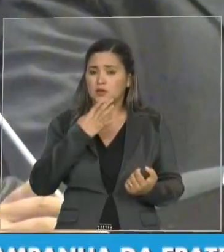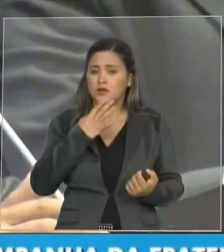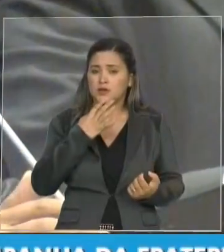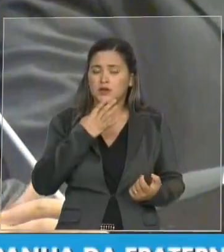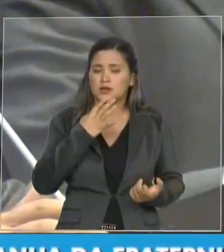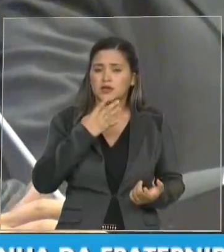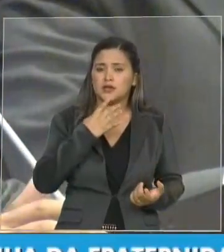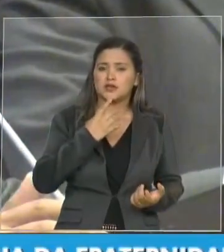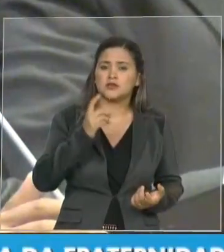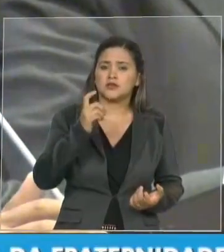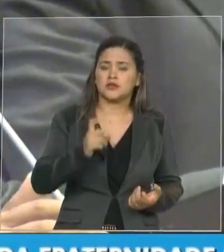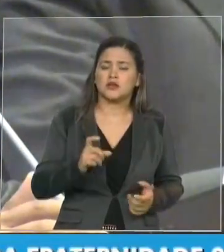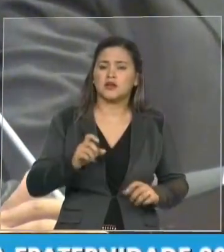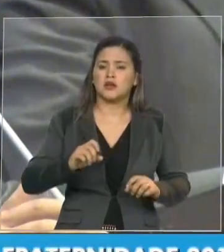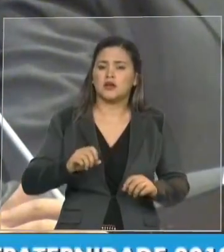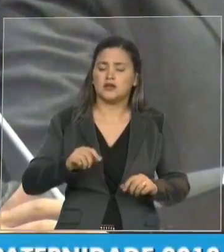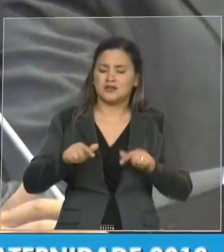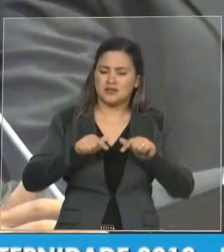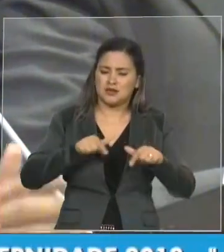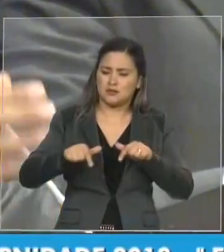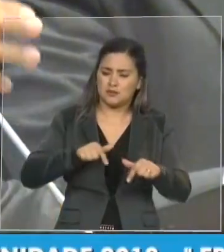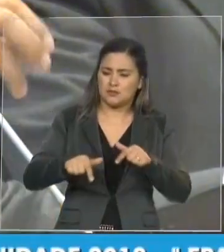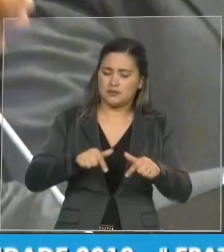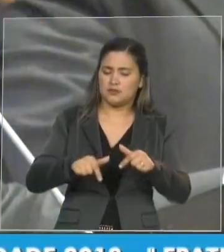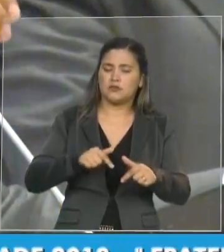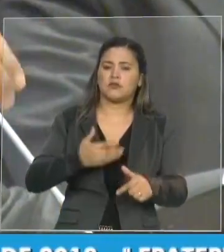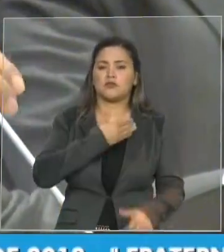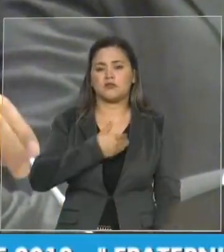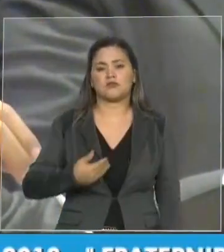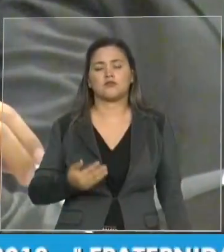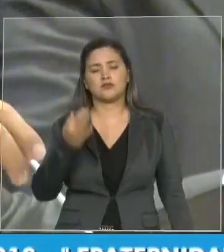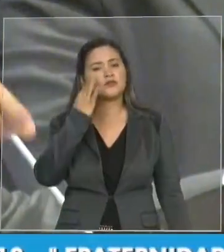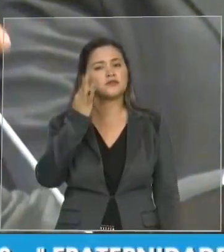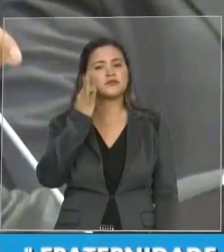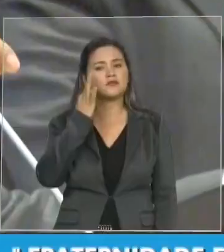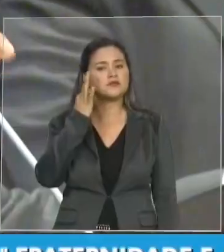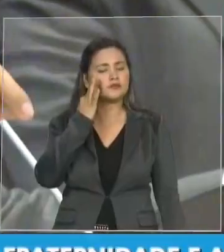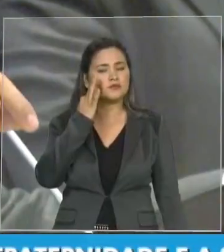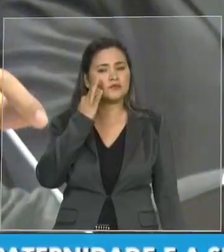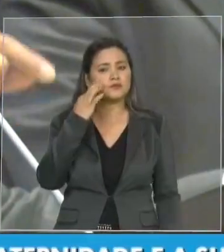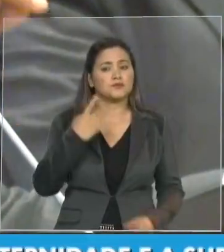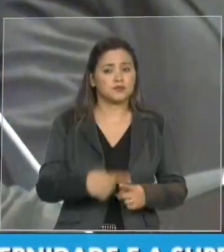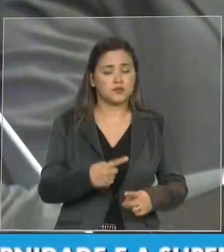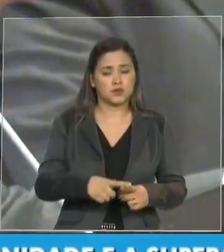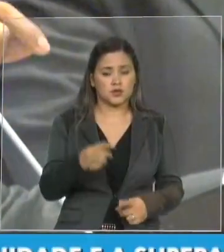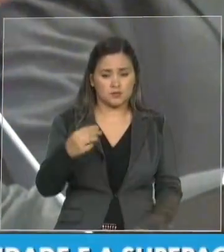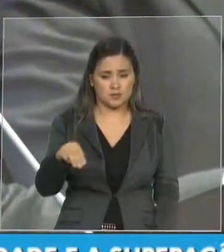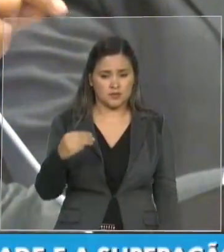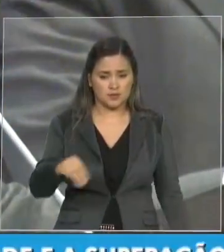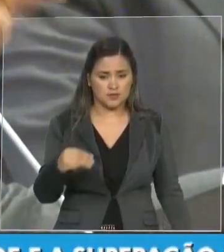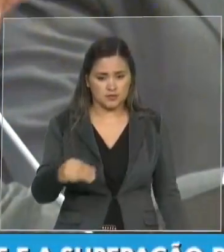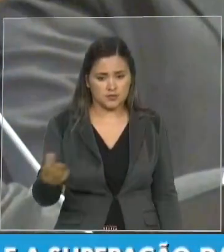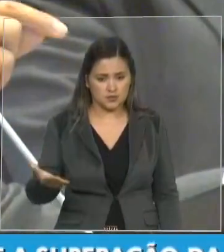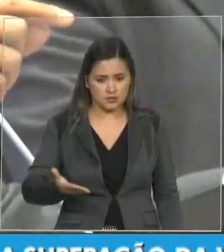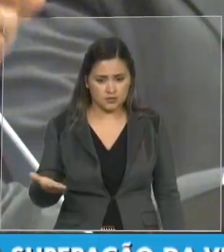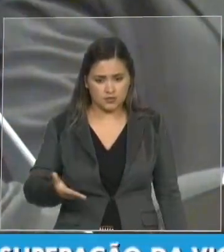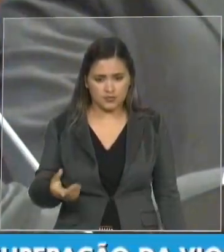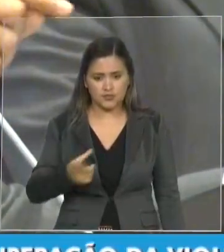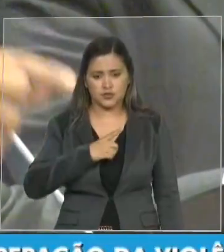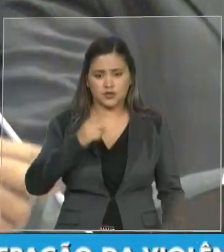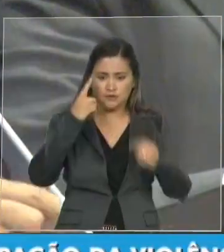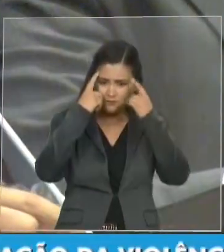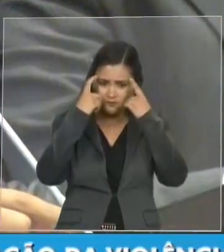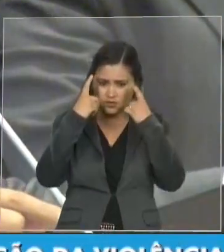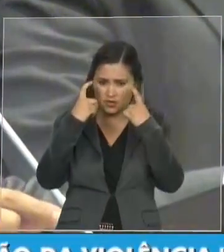fazer rapidamente esse destaque, porque o Maranhão, graças a Deus, hoje tem a menor taxa de criminalidade